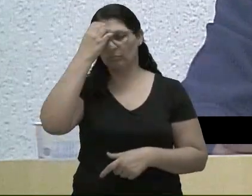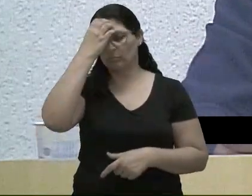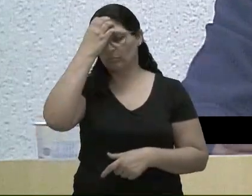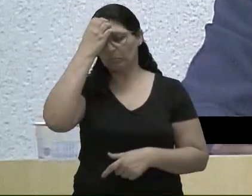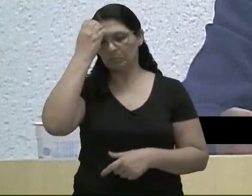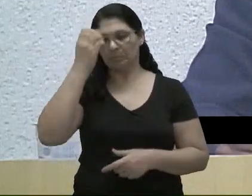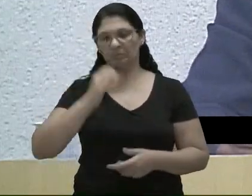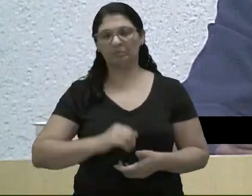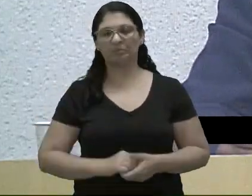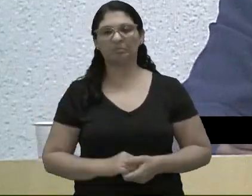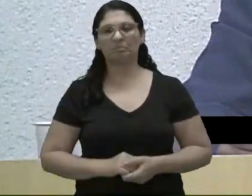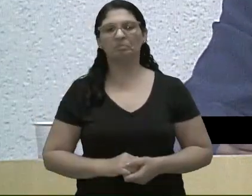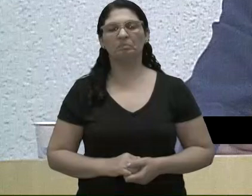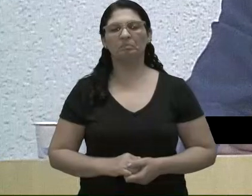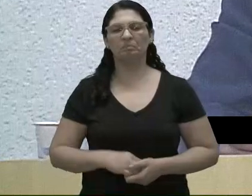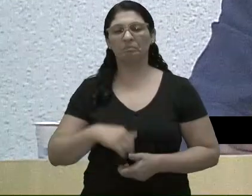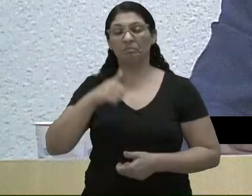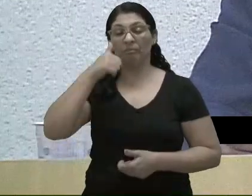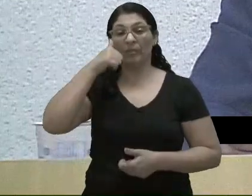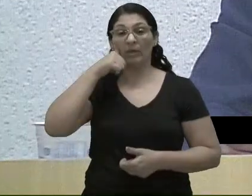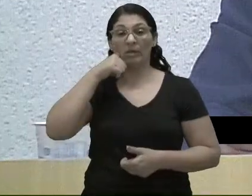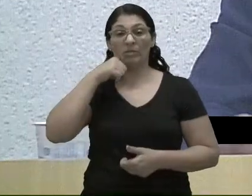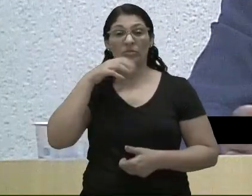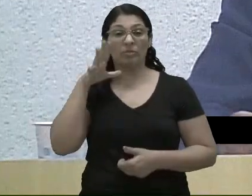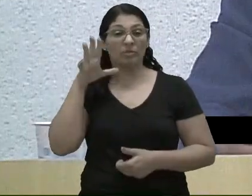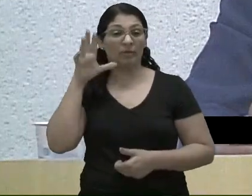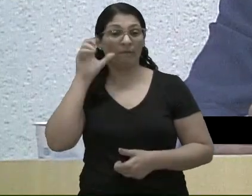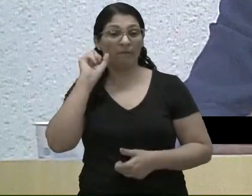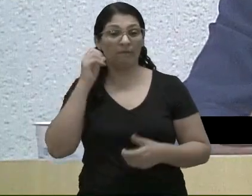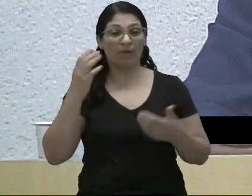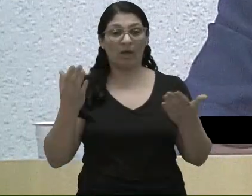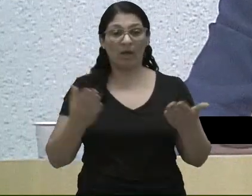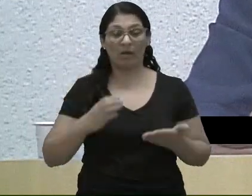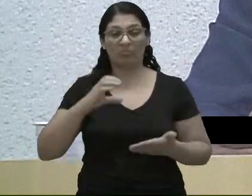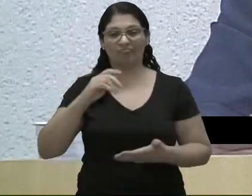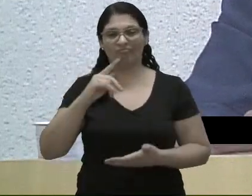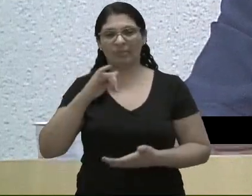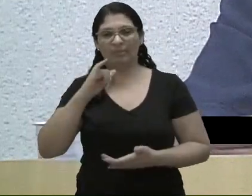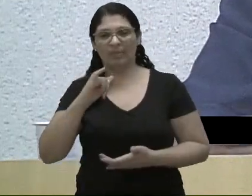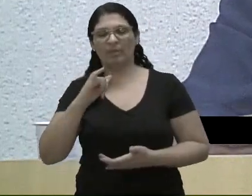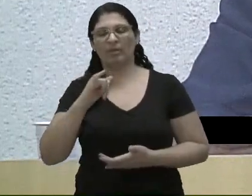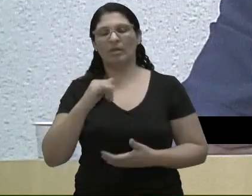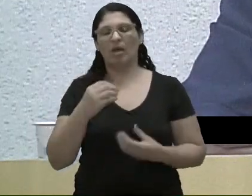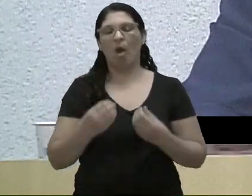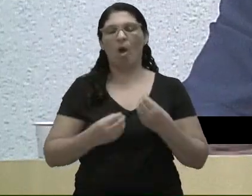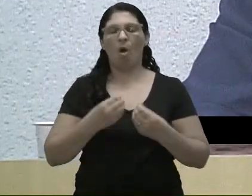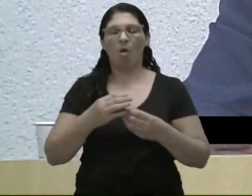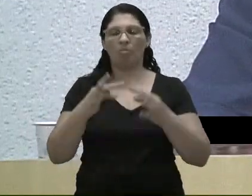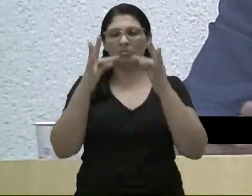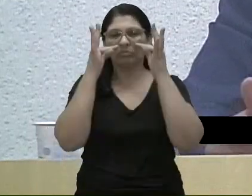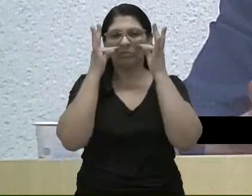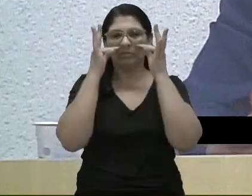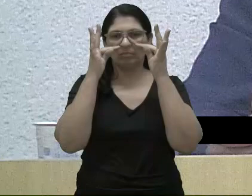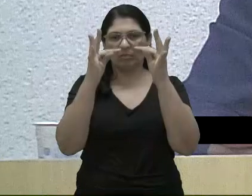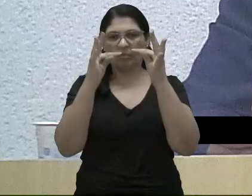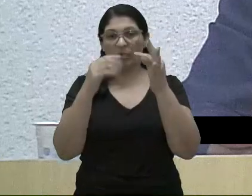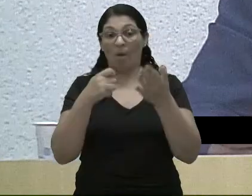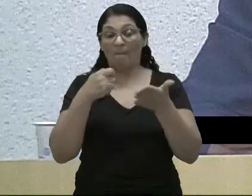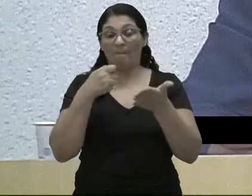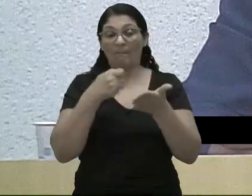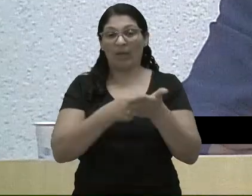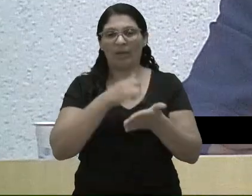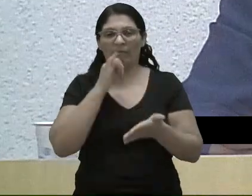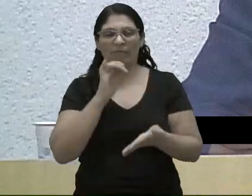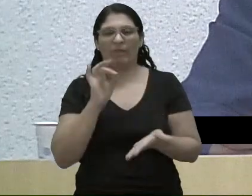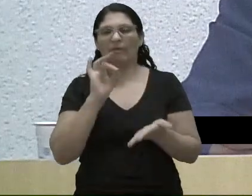A senhora está sendo ouvida nessa CPI na condição de testemunha e nessa qualidade é obrigada a falar a verdade na